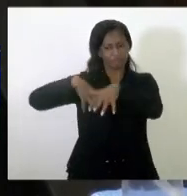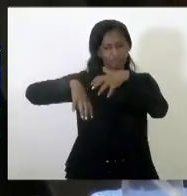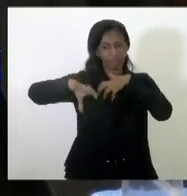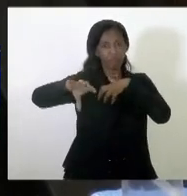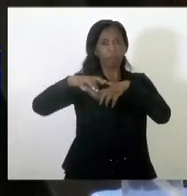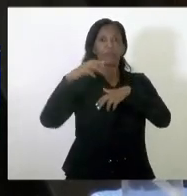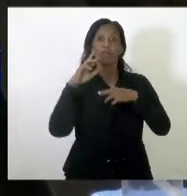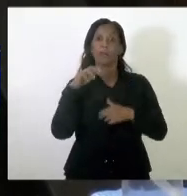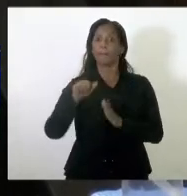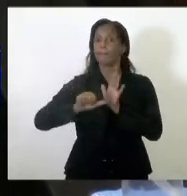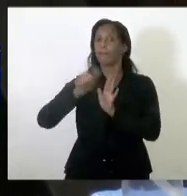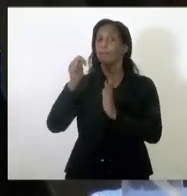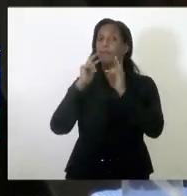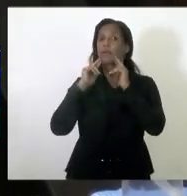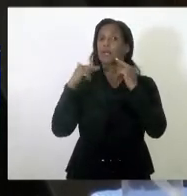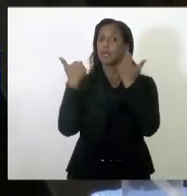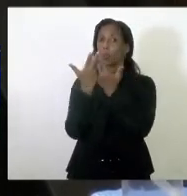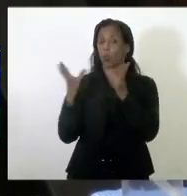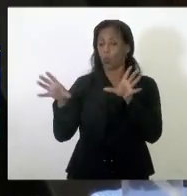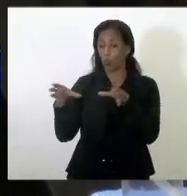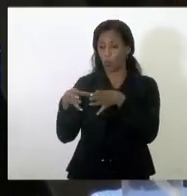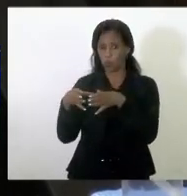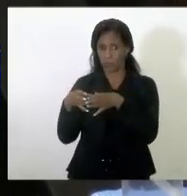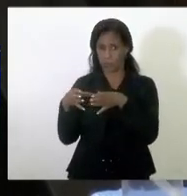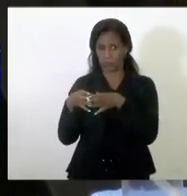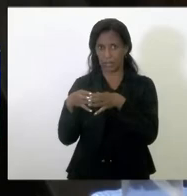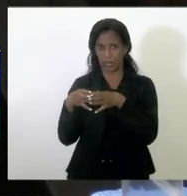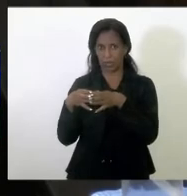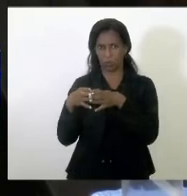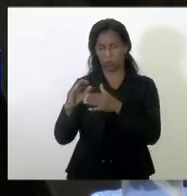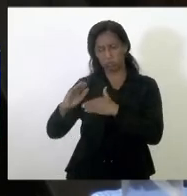primeira reunião do Conselho Consultivo,